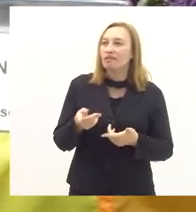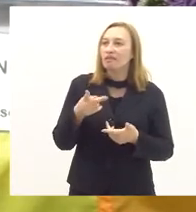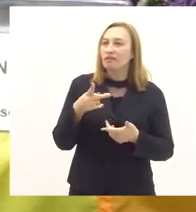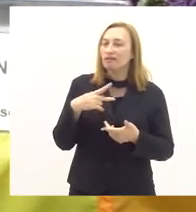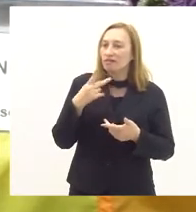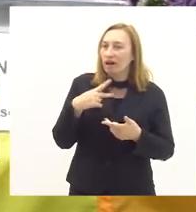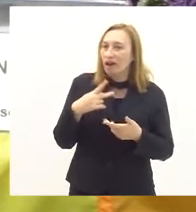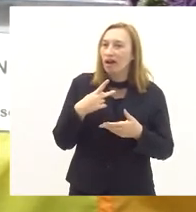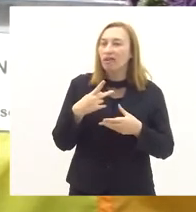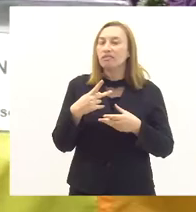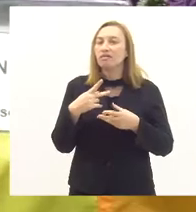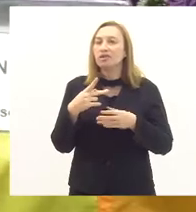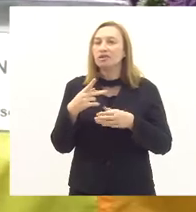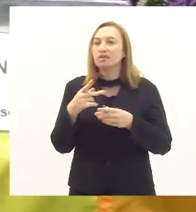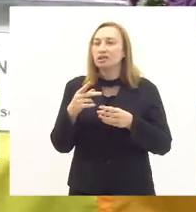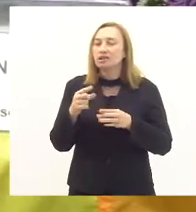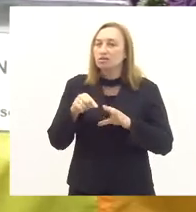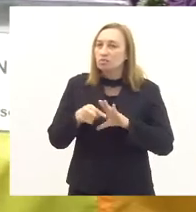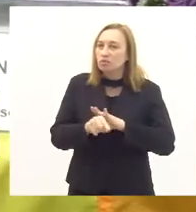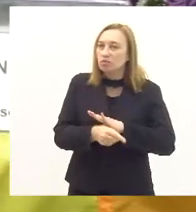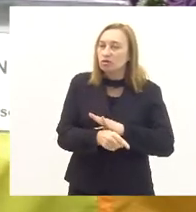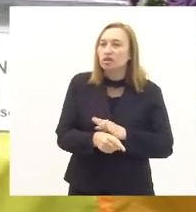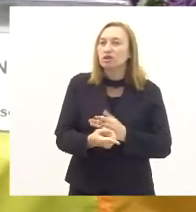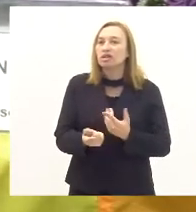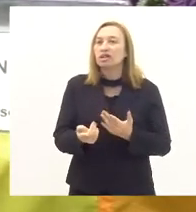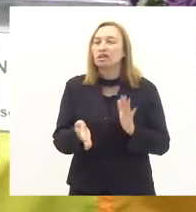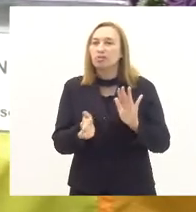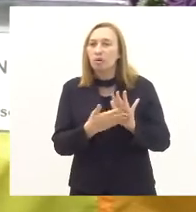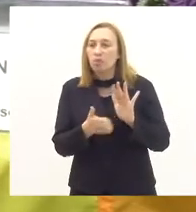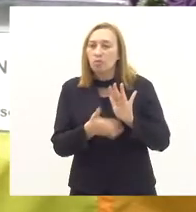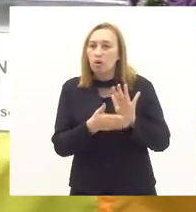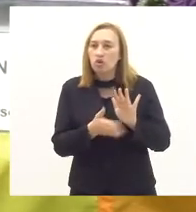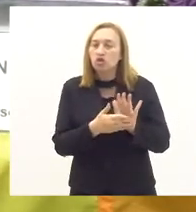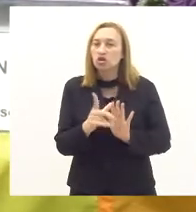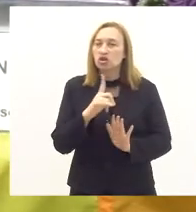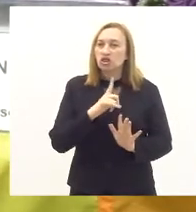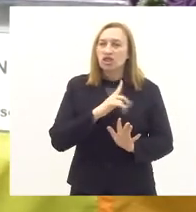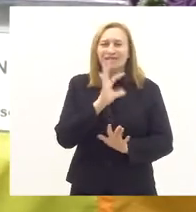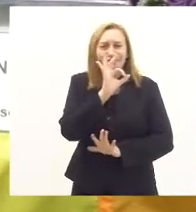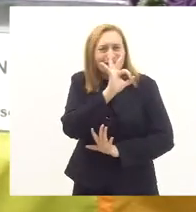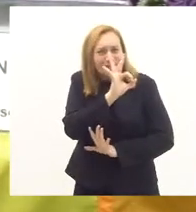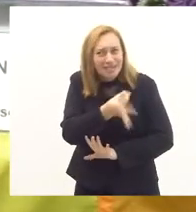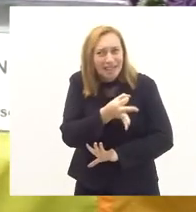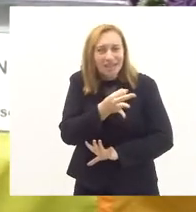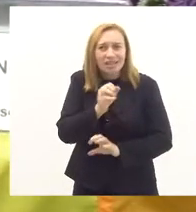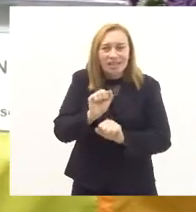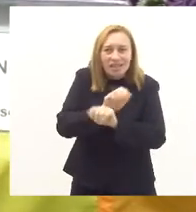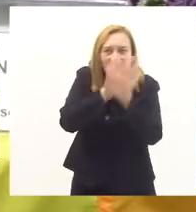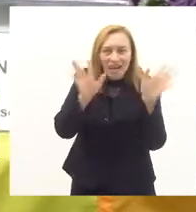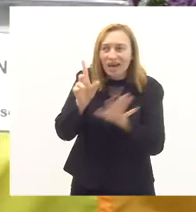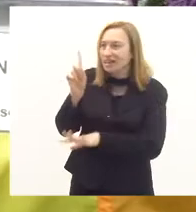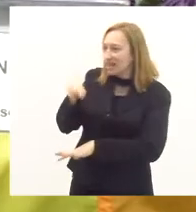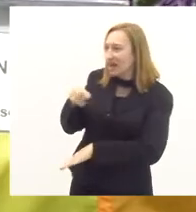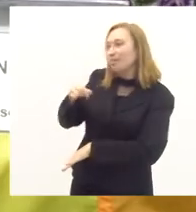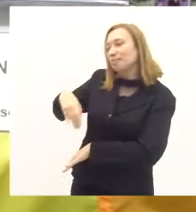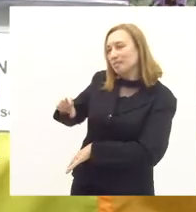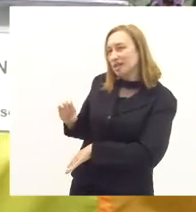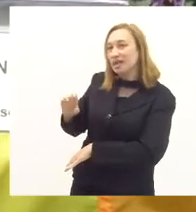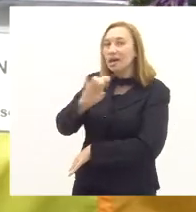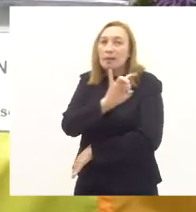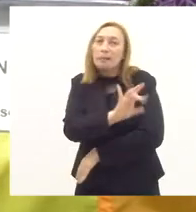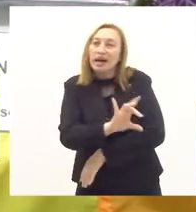muita profundidade e sempre trazia propostas muito concretas, claras, né, MINC, para